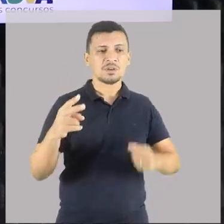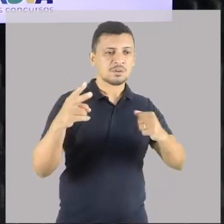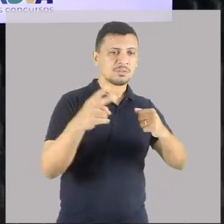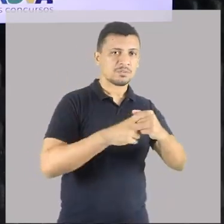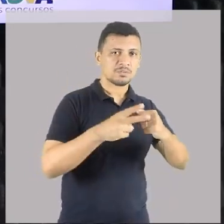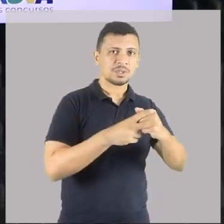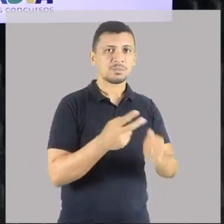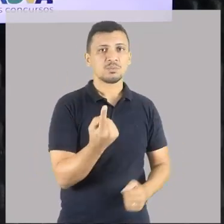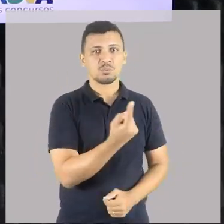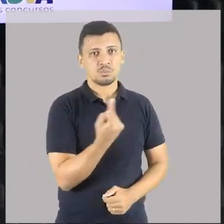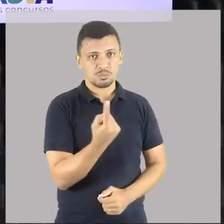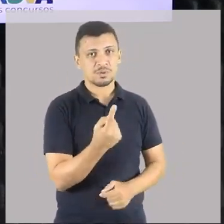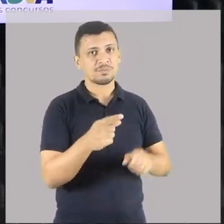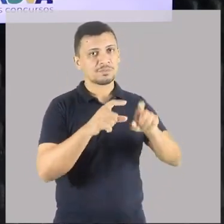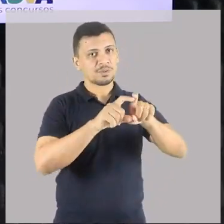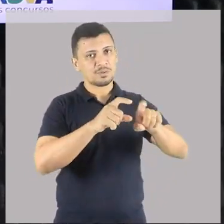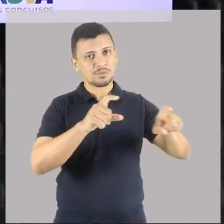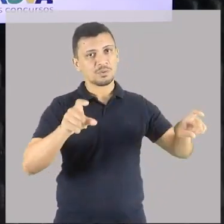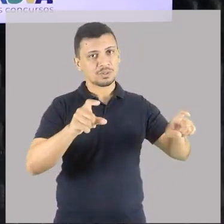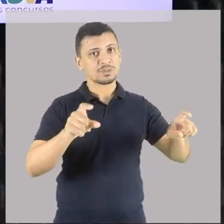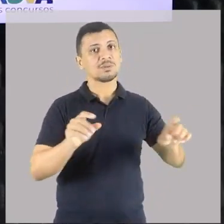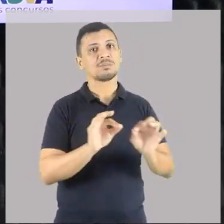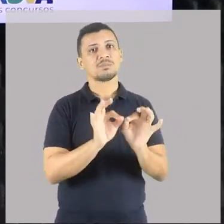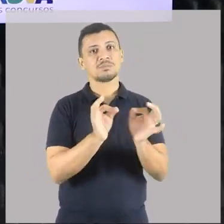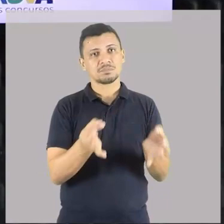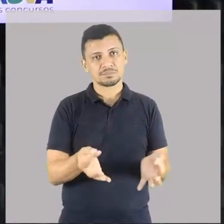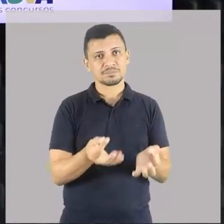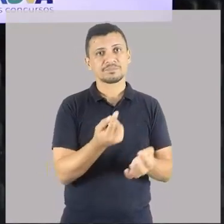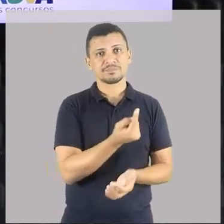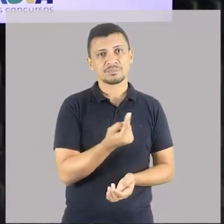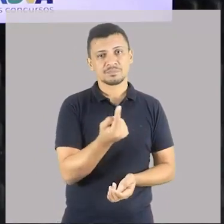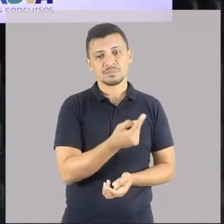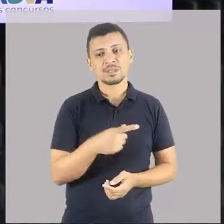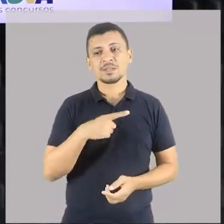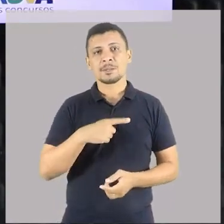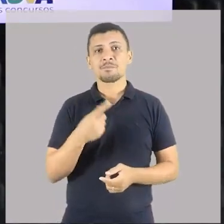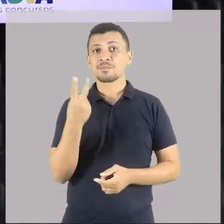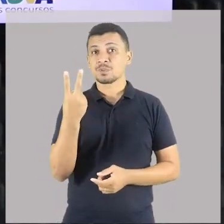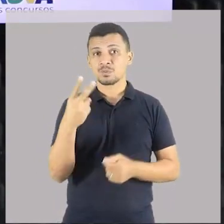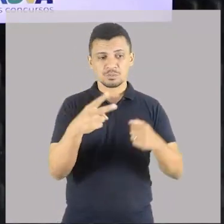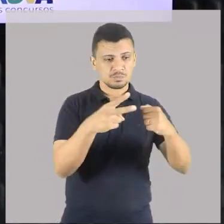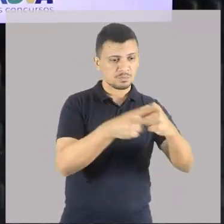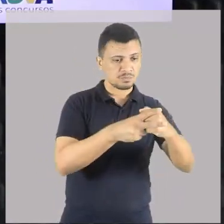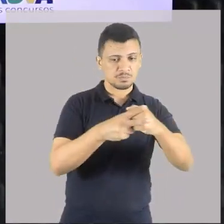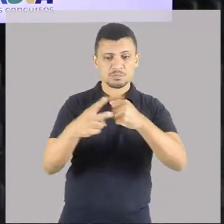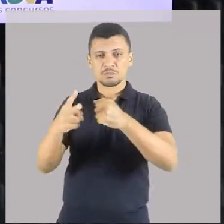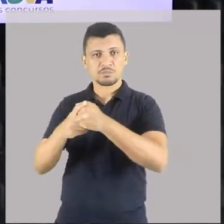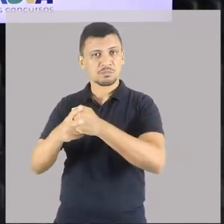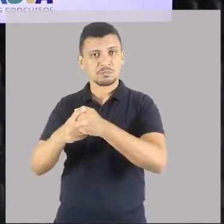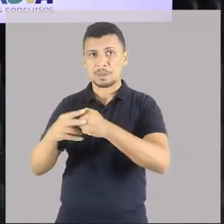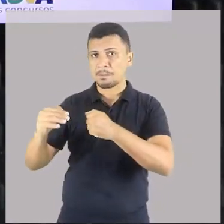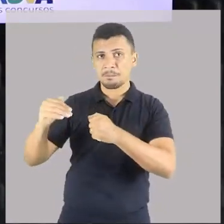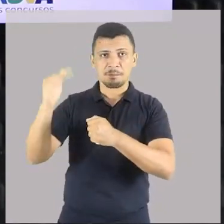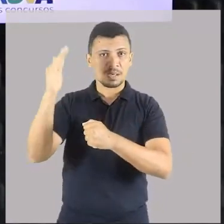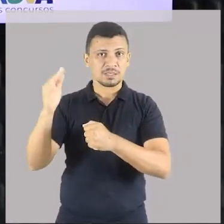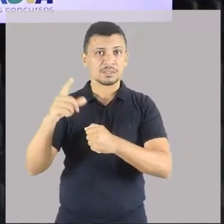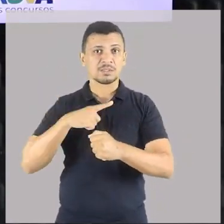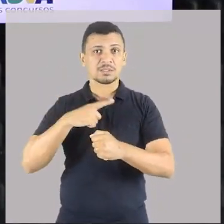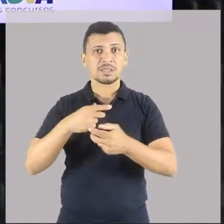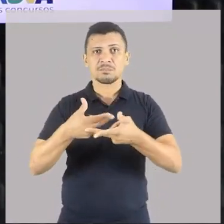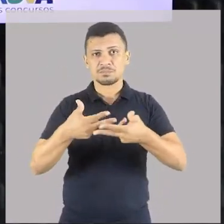um verbo, você só tem uma oração, o período é simples. Se naquele período você tem 2 ou mais verbos, você tem um